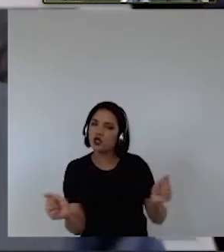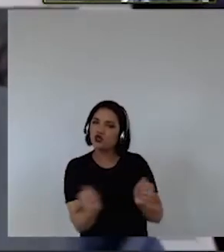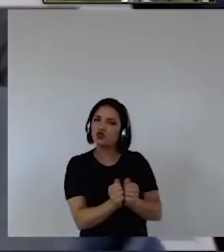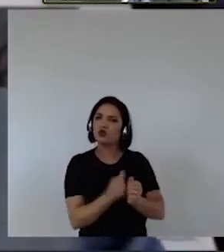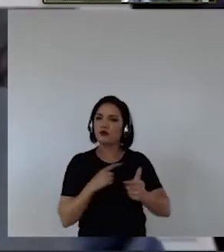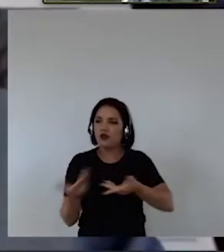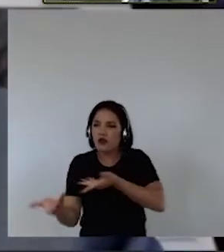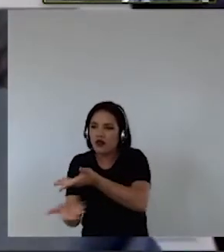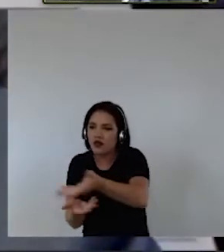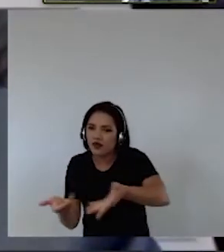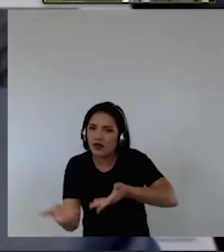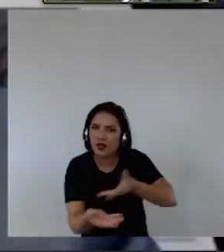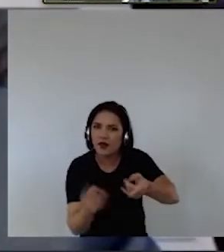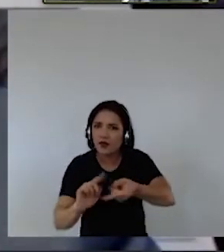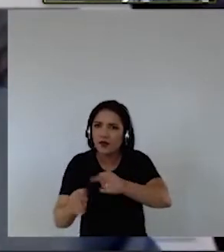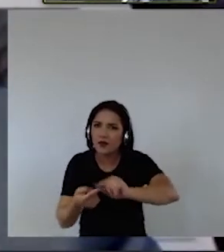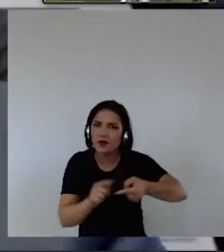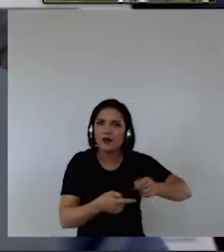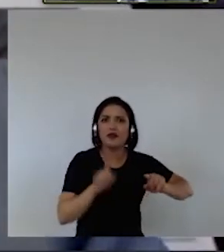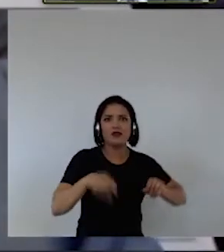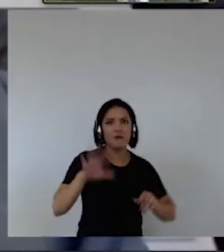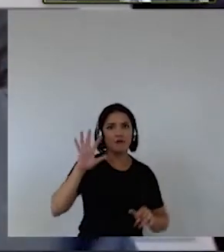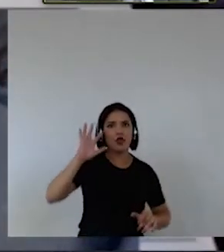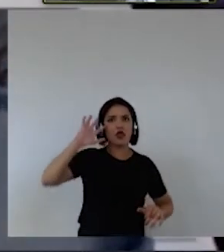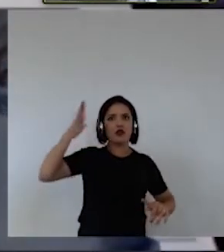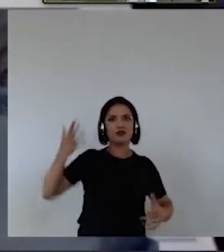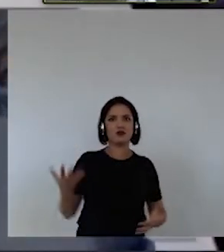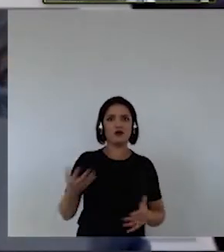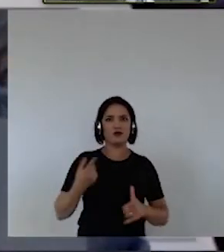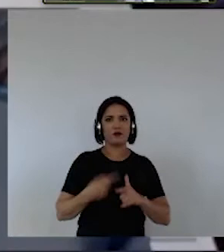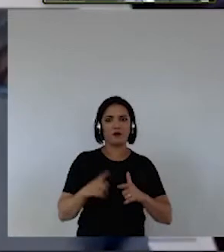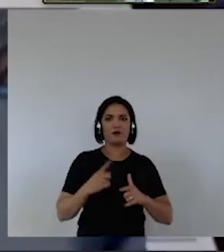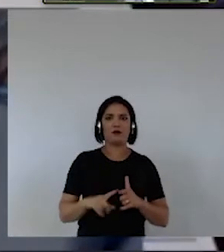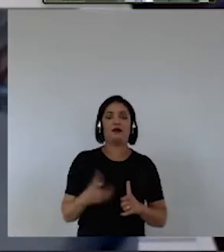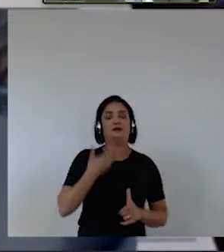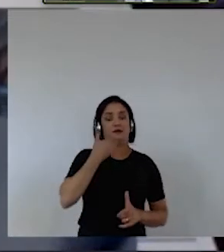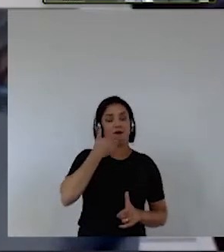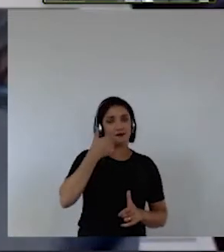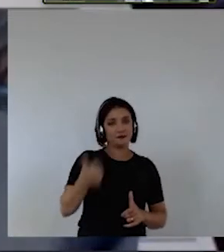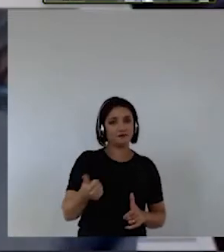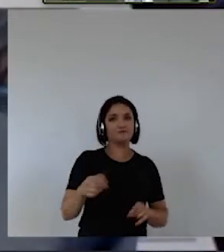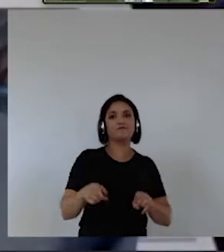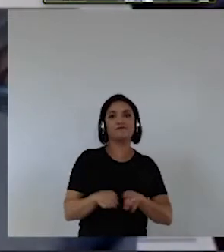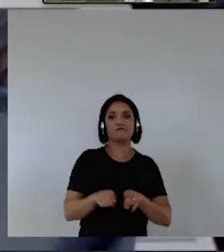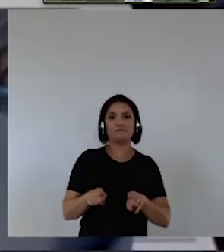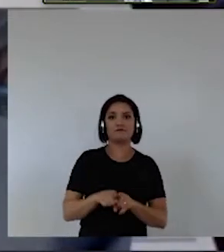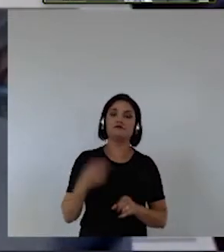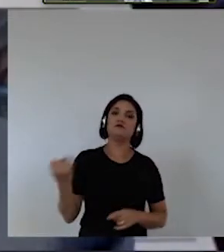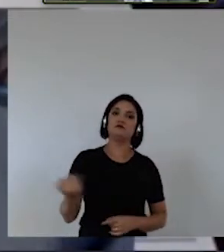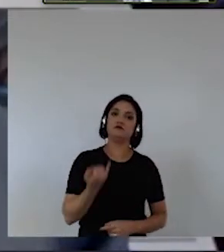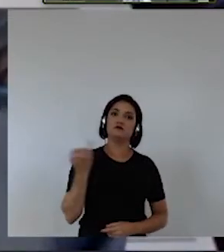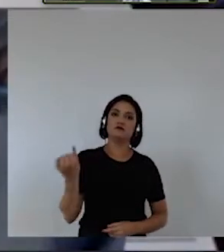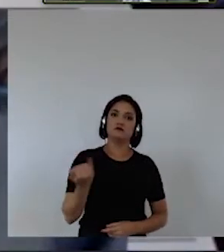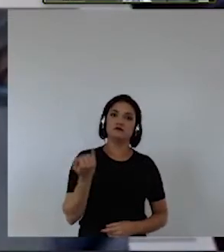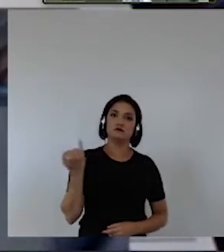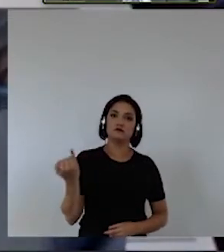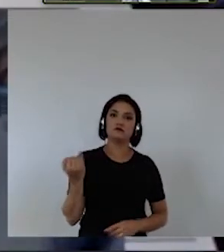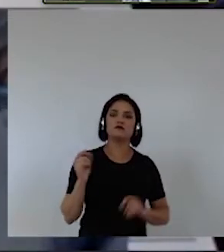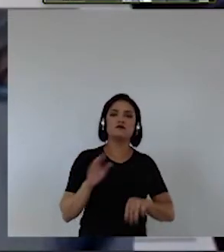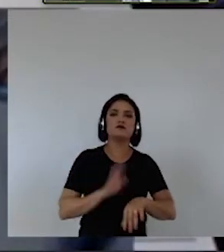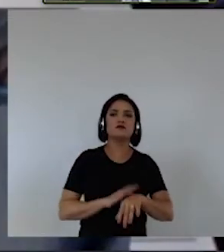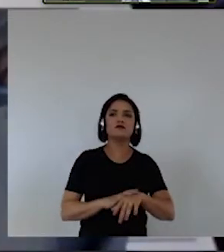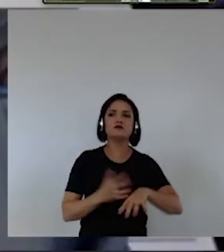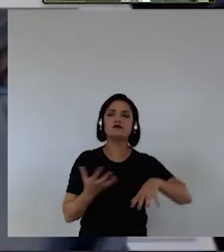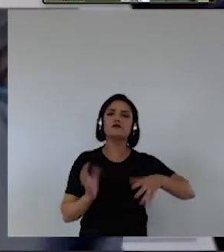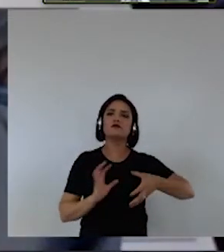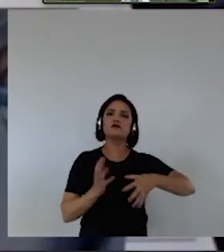sempre juntos, são meios extrajudiciais de solução de conflito. É muito importante que, nas situações de crise,